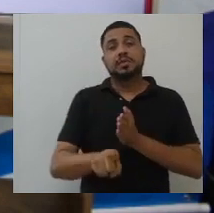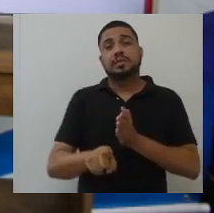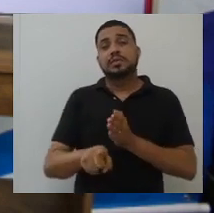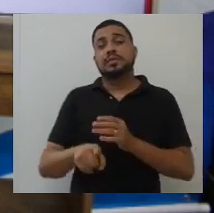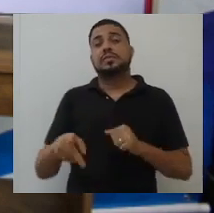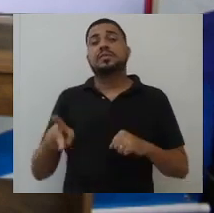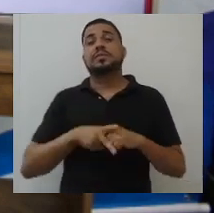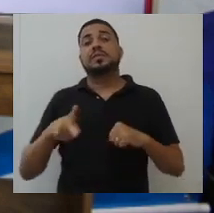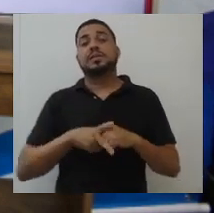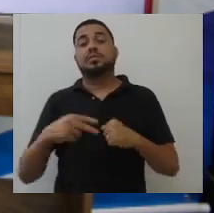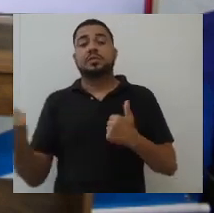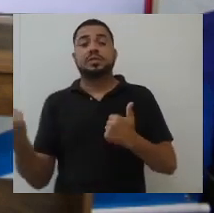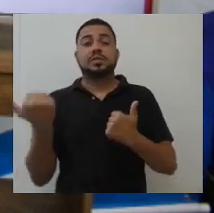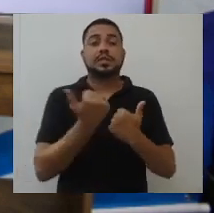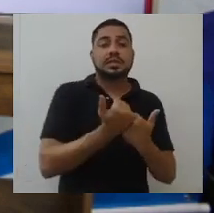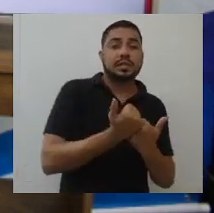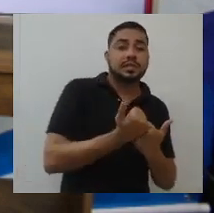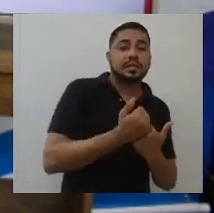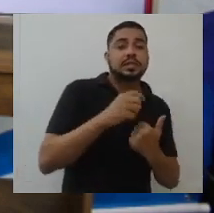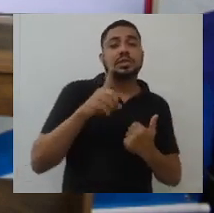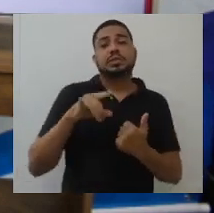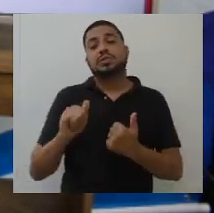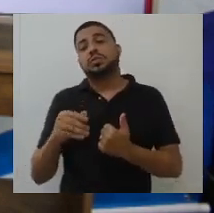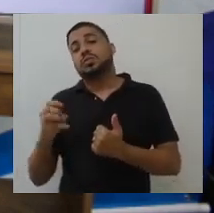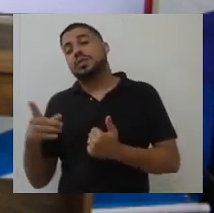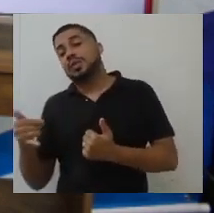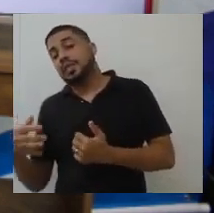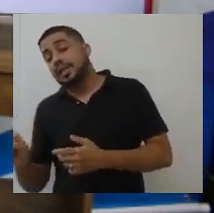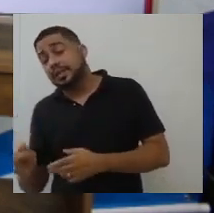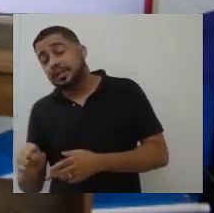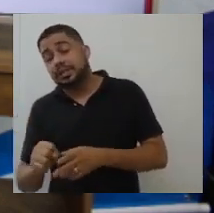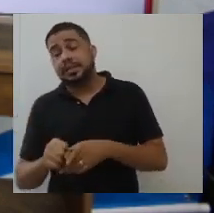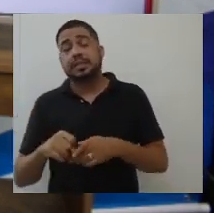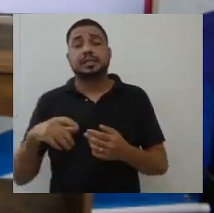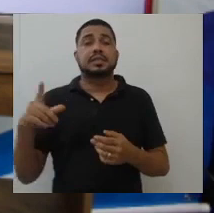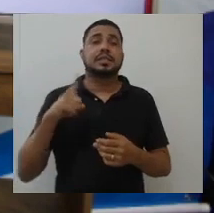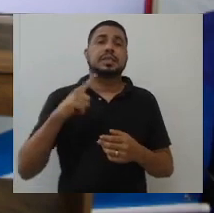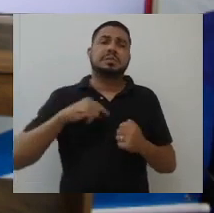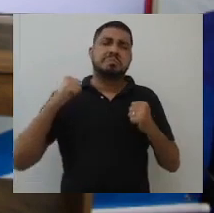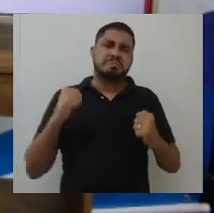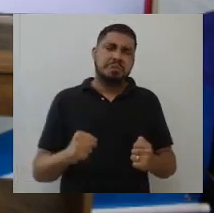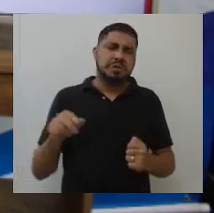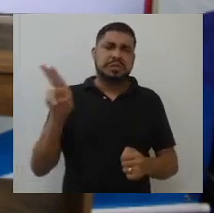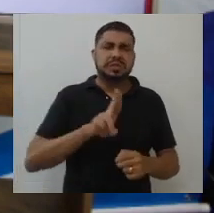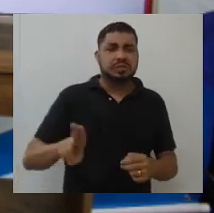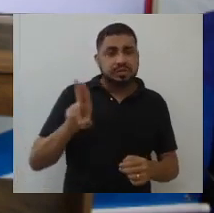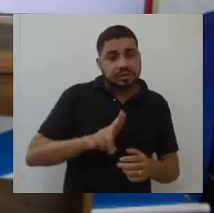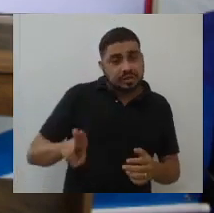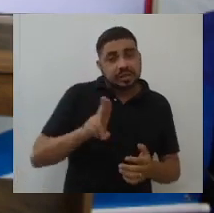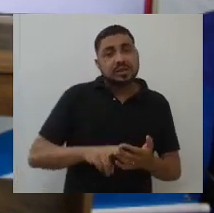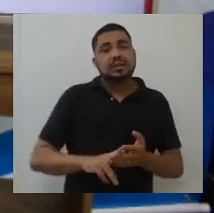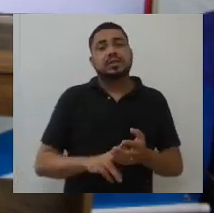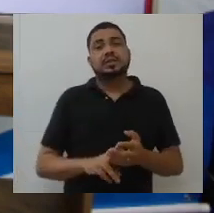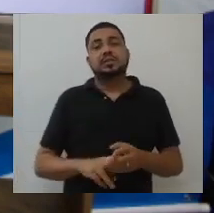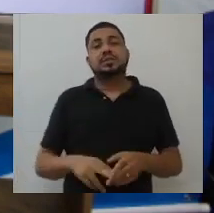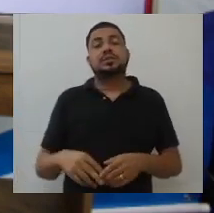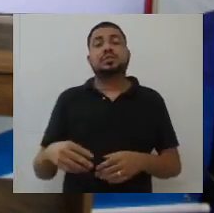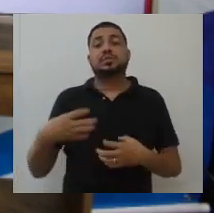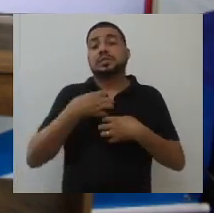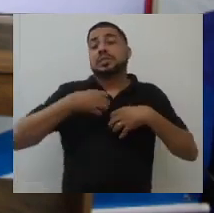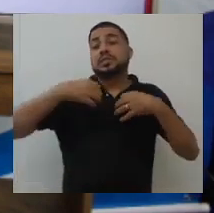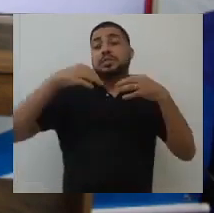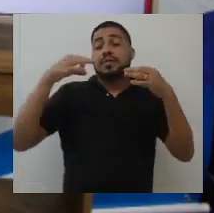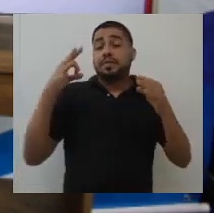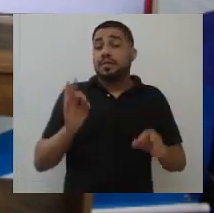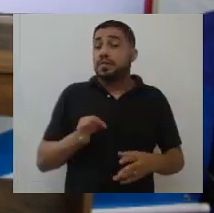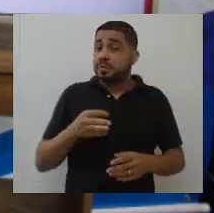verbo auxiliar, o do ou das. Tem gente que acha que o do e o das pode ser utilizado na forma afirmativa. E aí